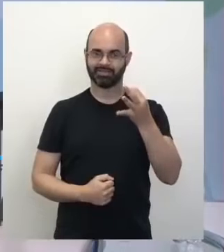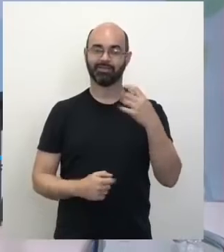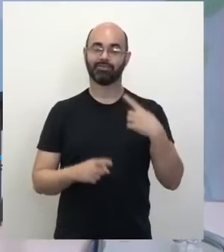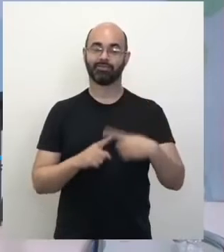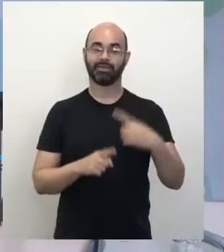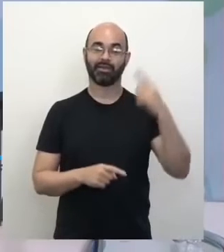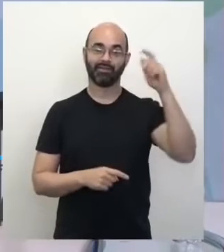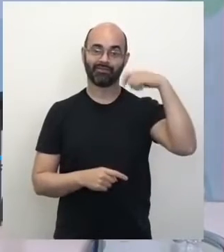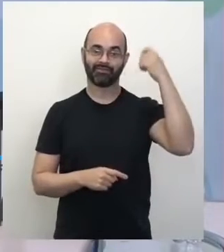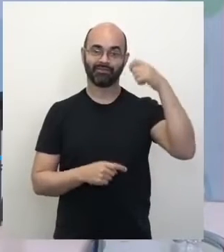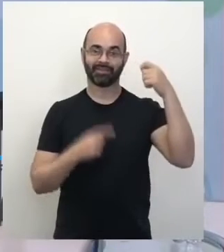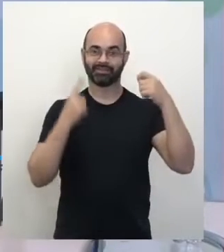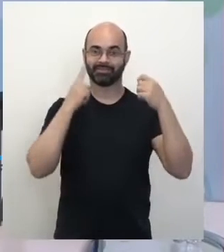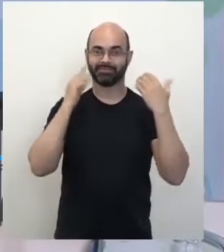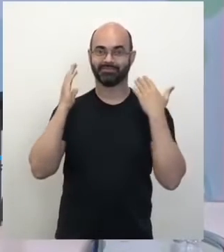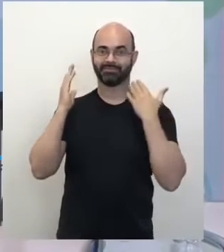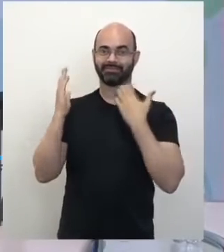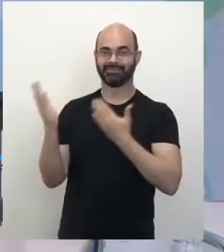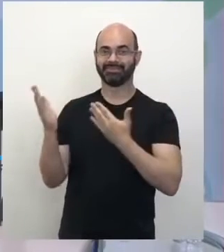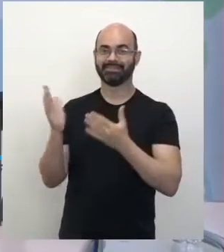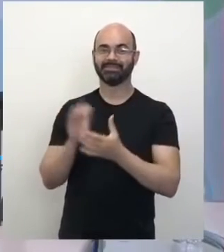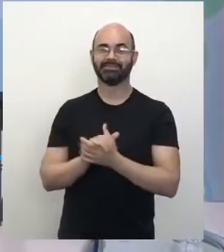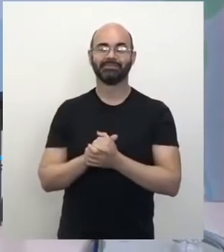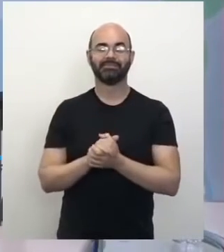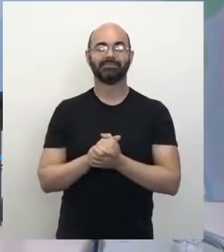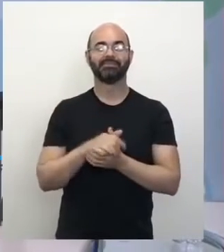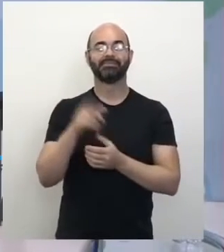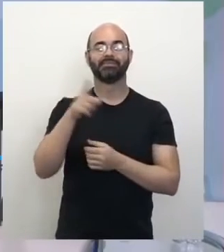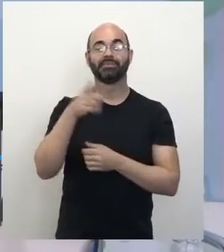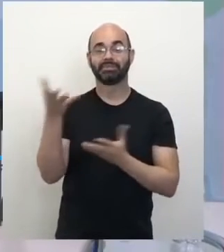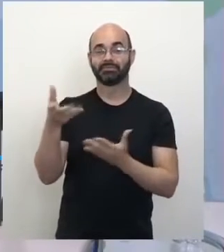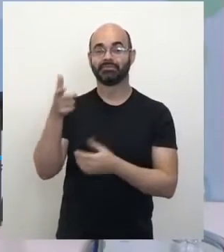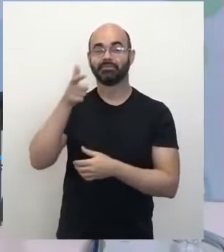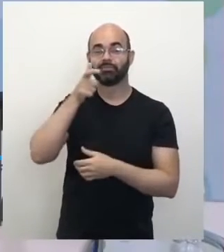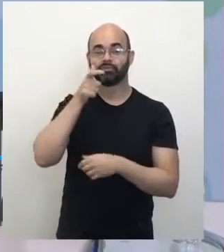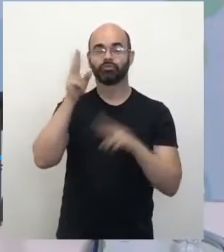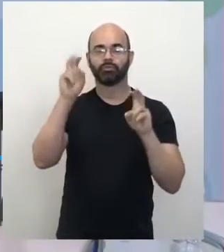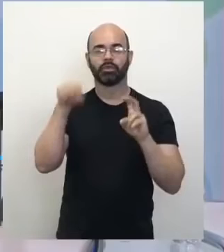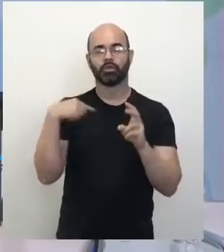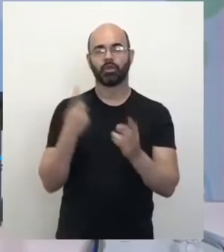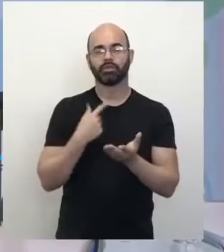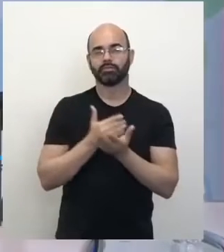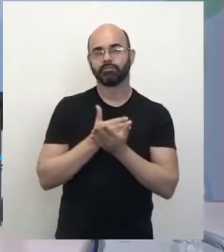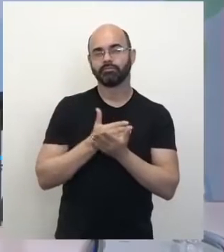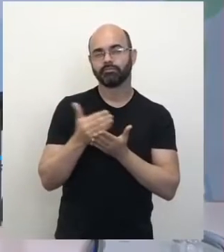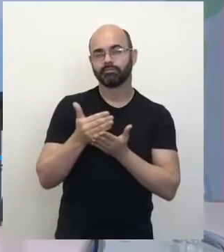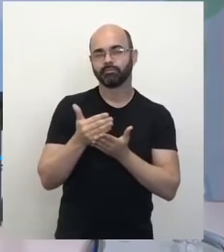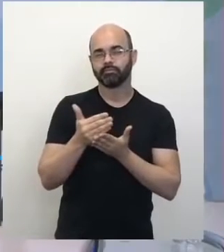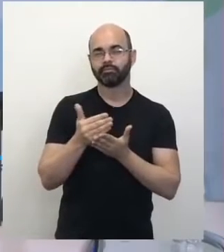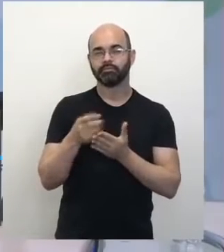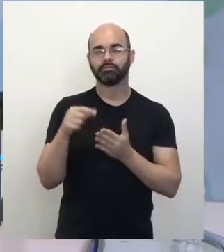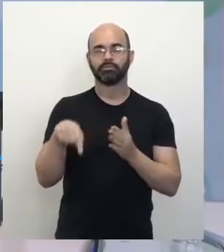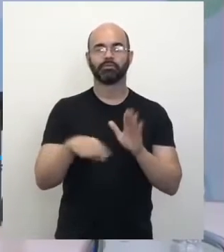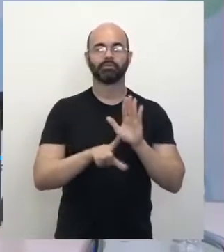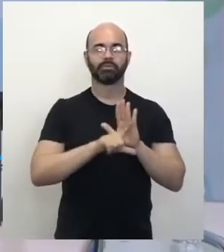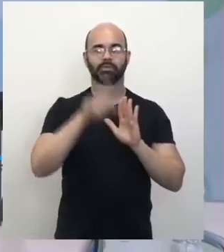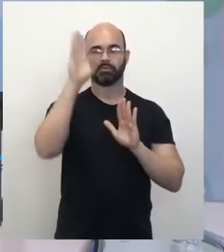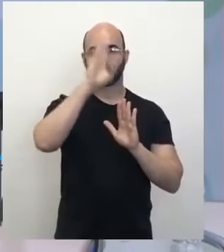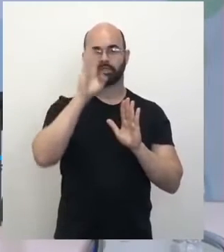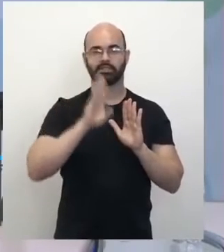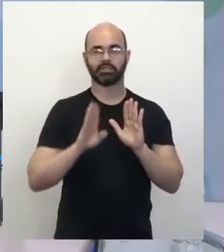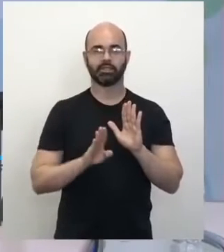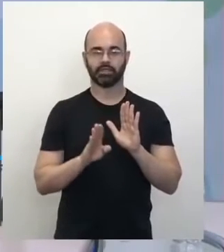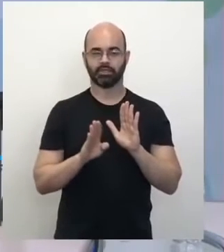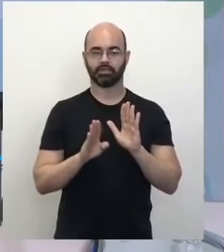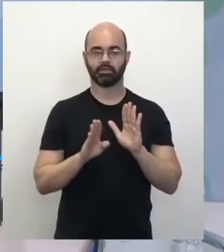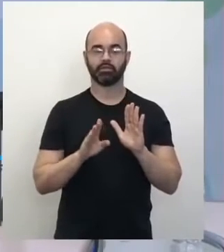vídeo na tela para vocês, o vídeo que vocês vão assistir como introdução sobre a lei brasileira que precisa